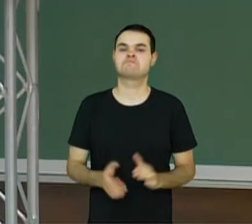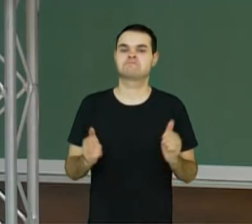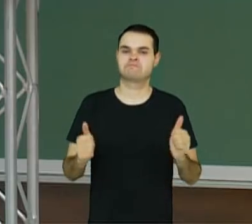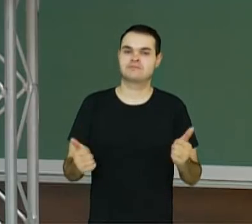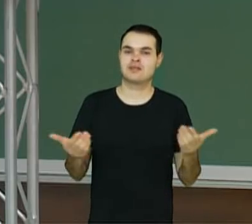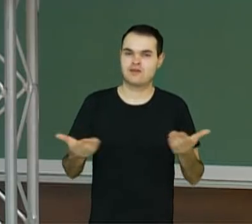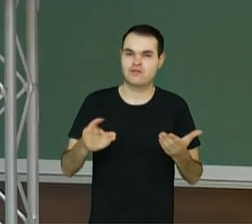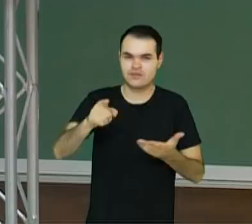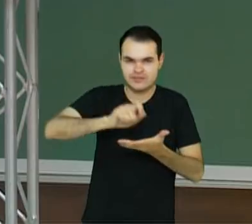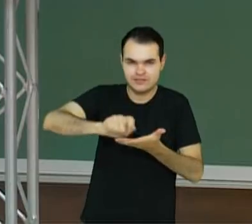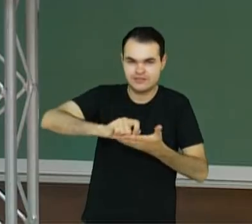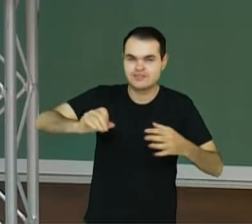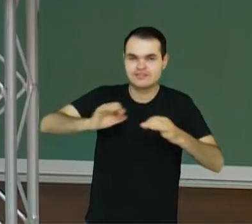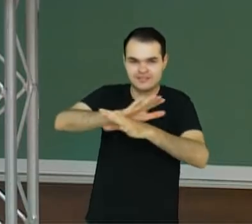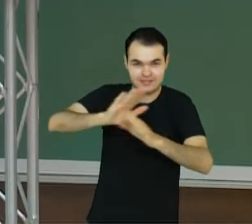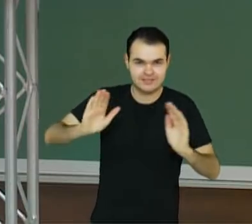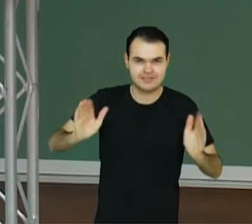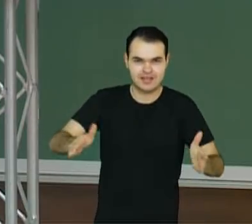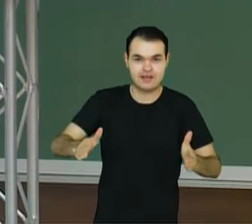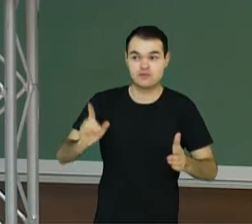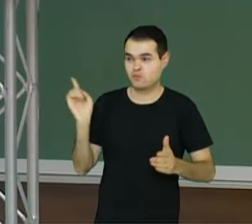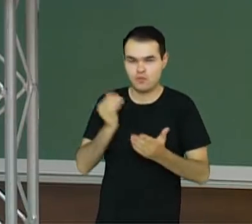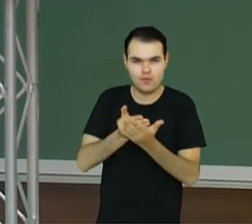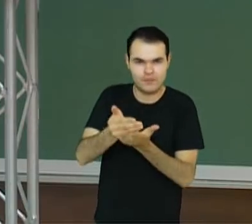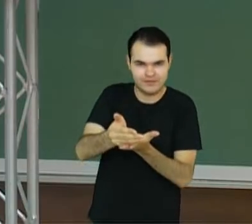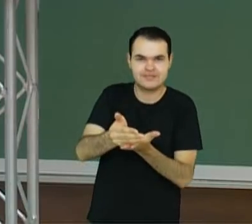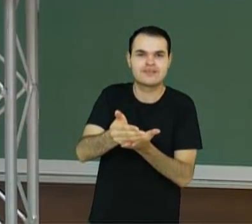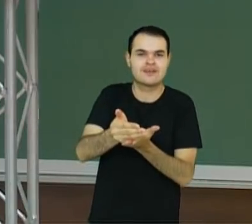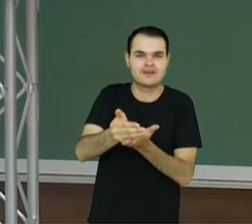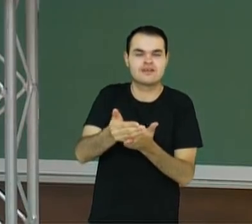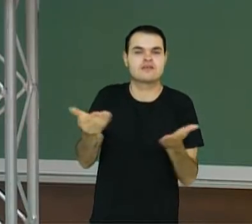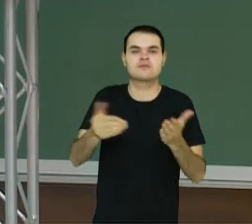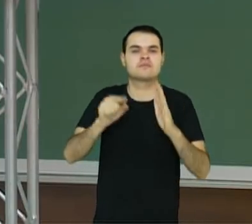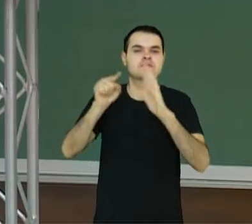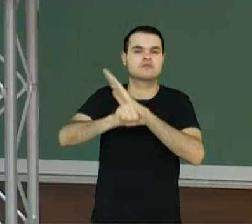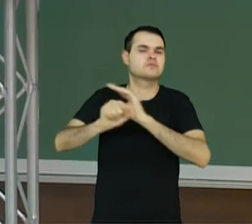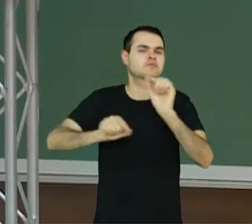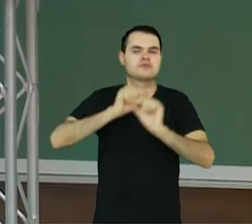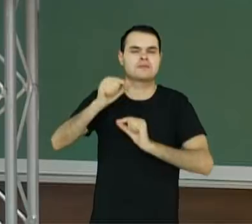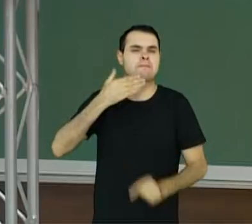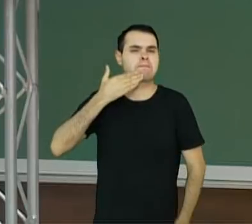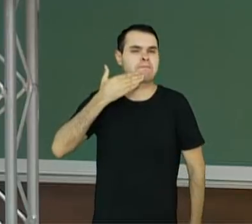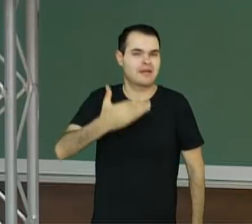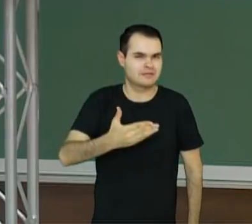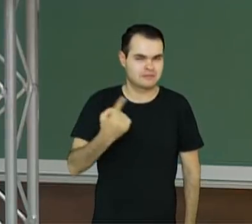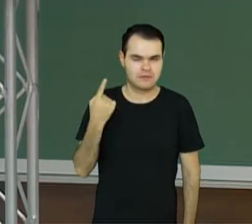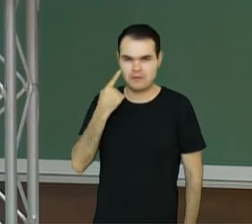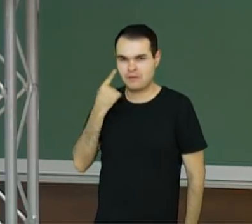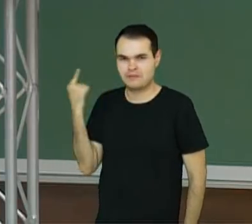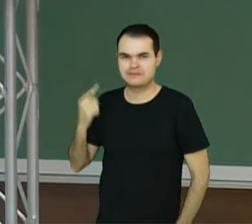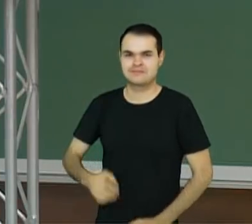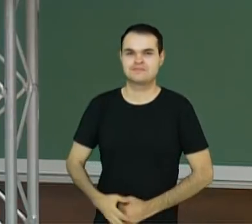Bom, pessoal, agora que você anotou o enunciado, esse começo, né, vamos ver o que a pergunta pede para nós. Dá uma olhada.